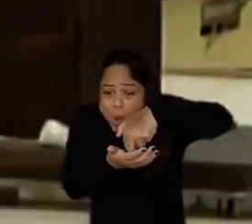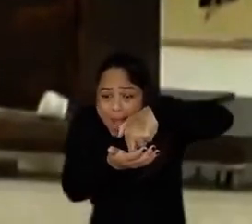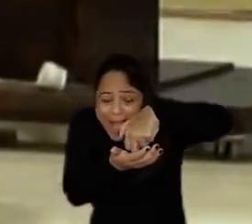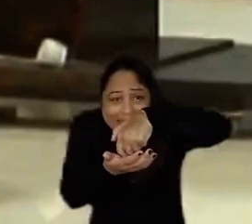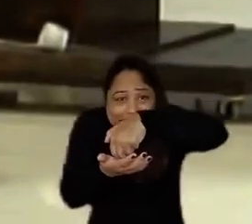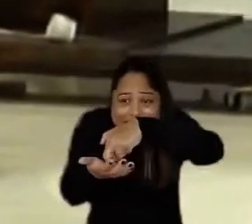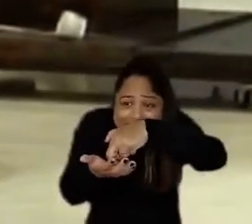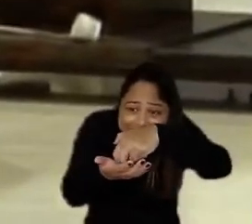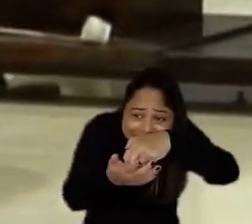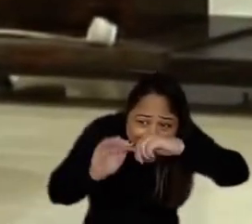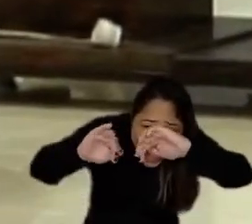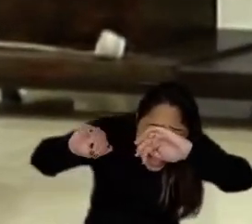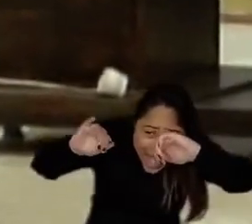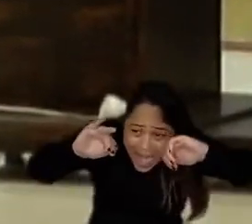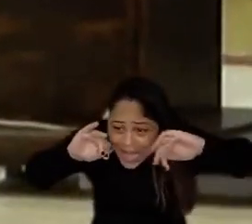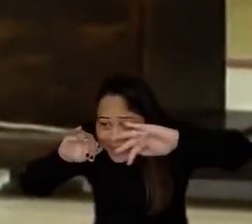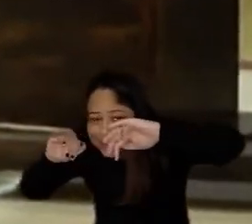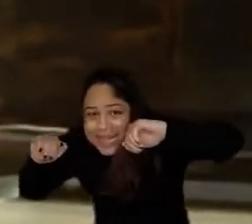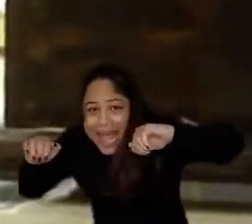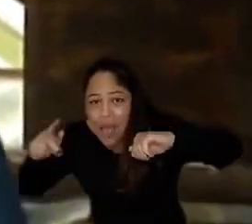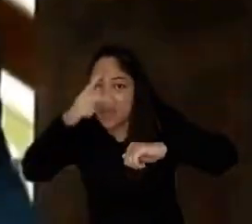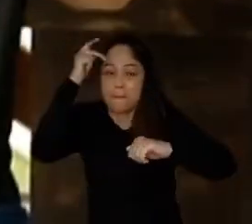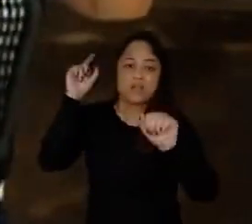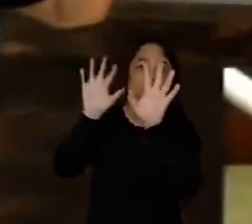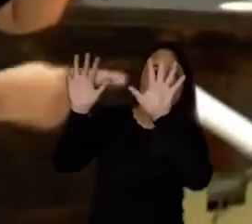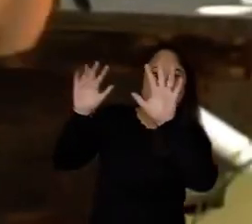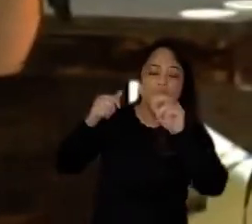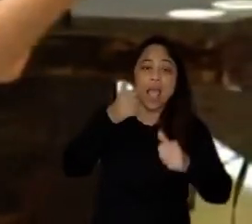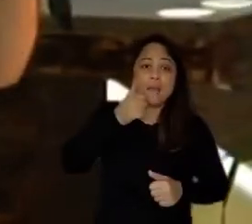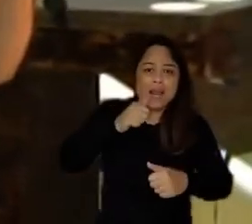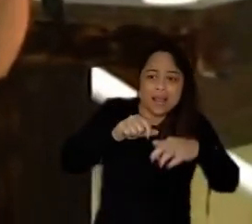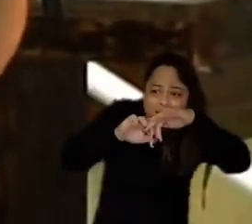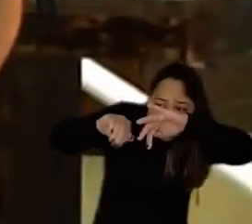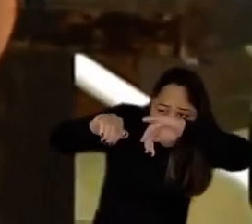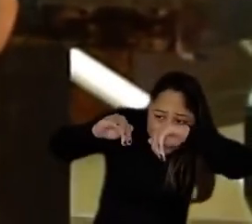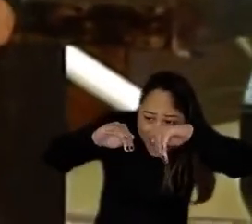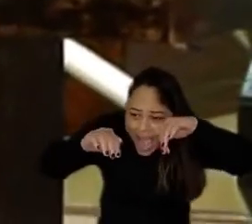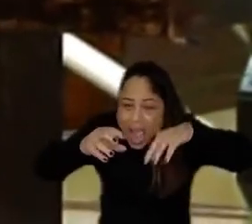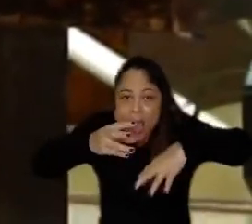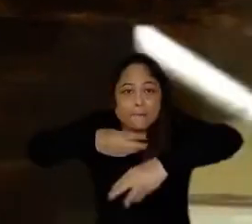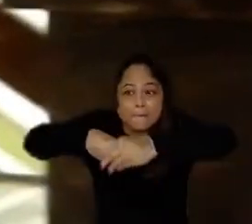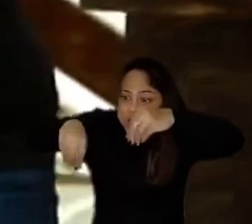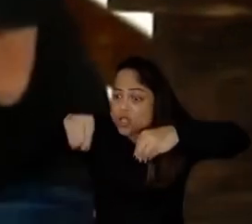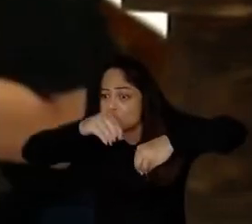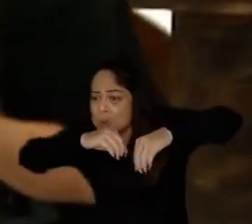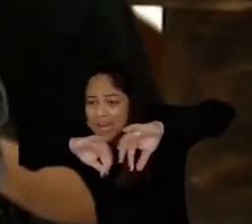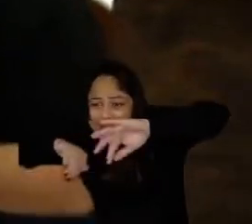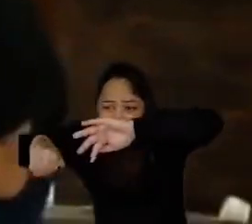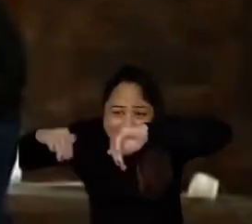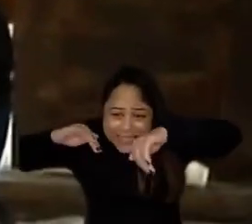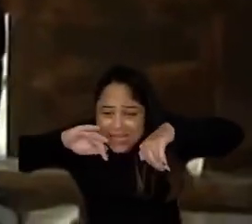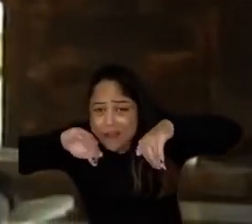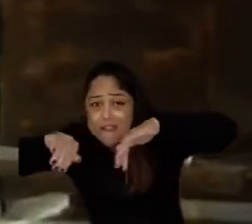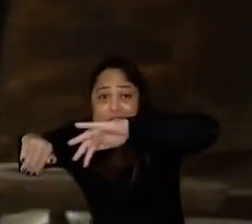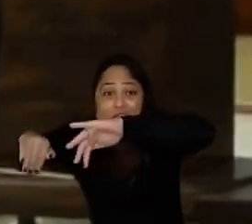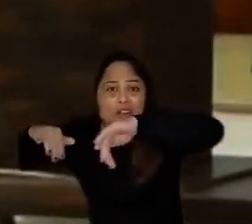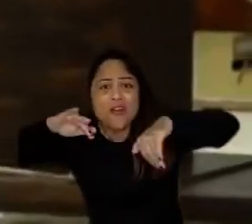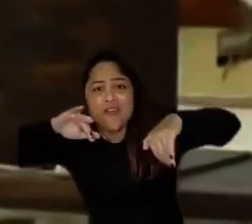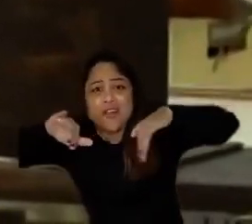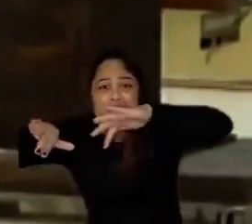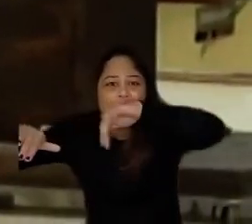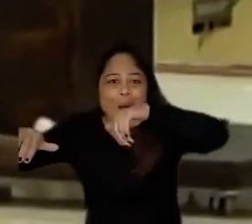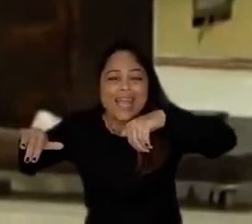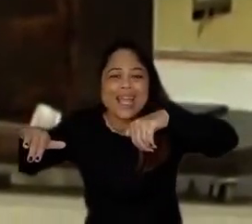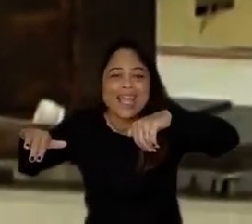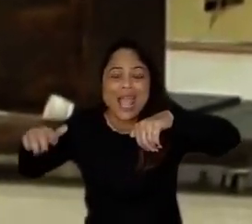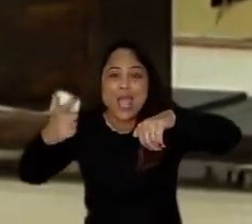de gatinho, passou na perna de um, a Bíblia diz, ela se misturou no meio da multidão. Então ela passou, um pisou, o outro